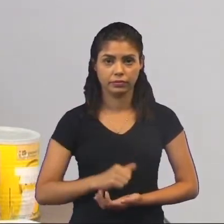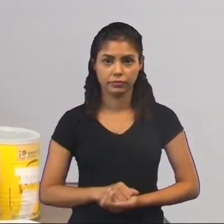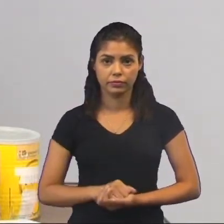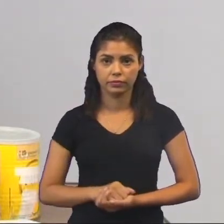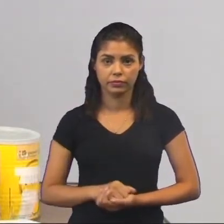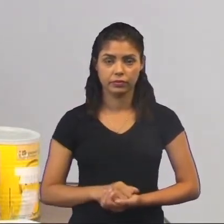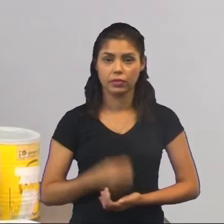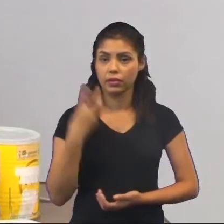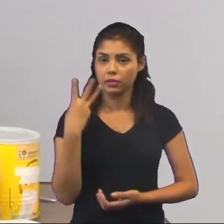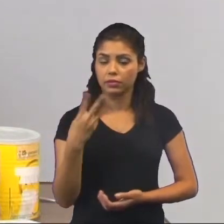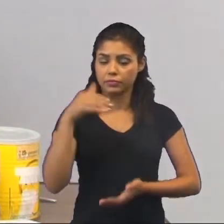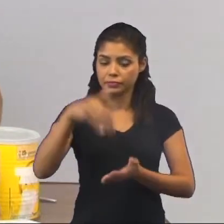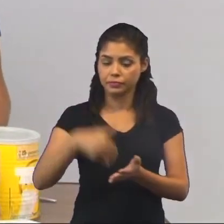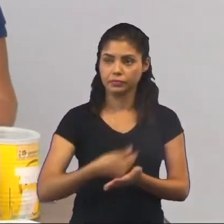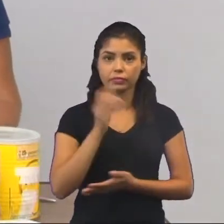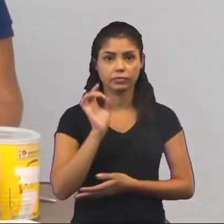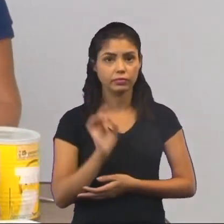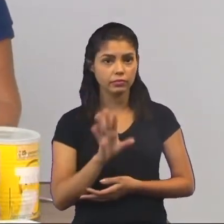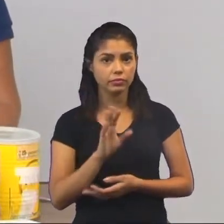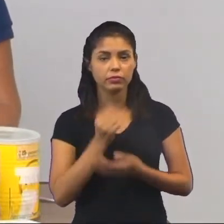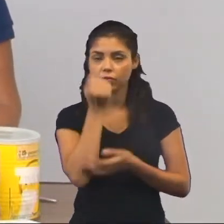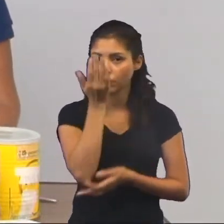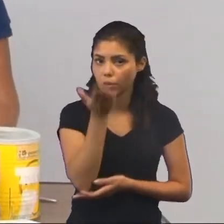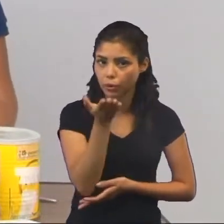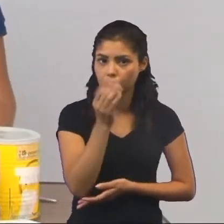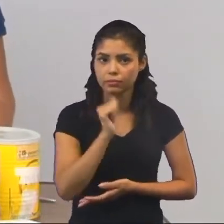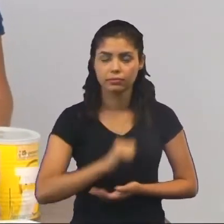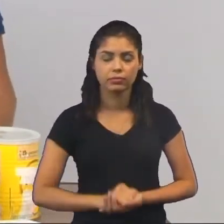1, 2, 3. 3 colheres de achocolatado em pó.